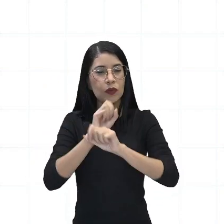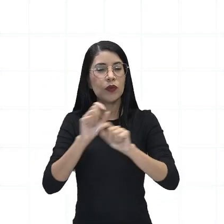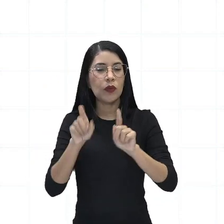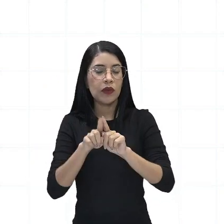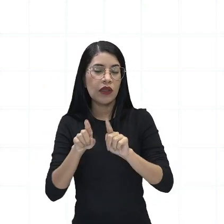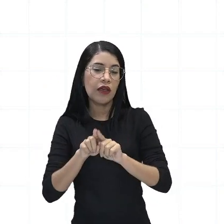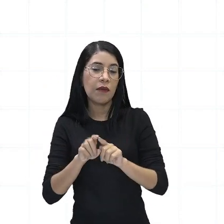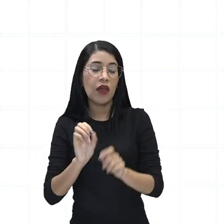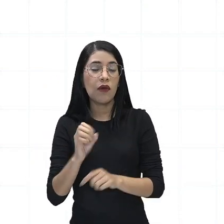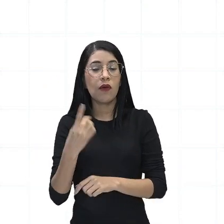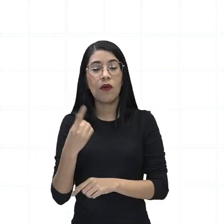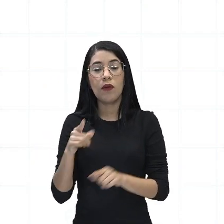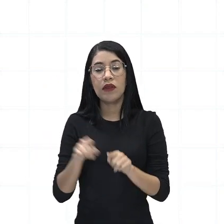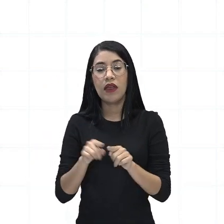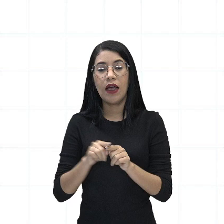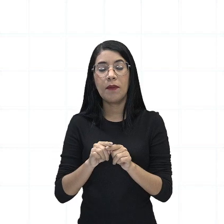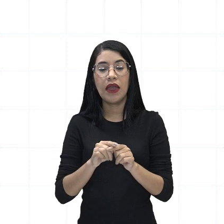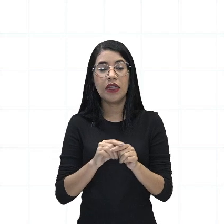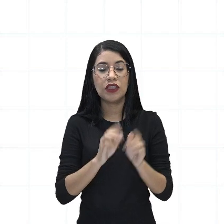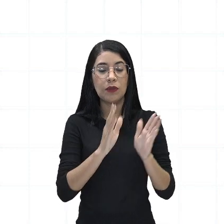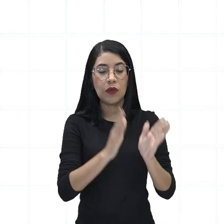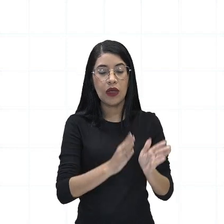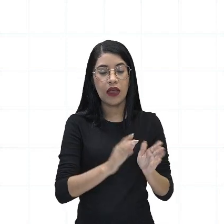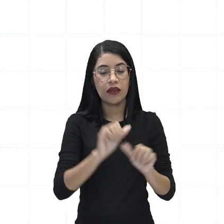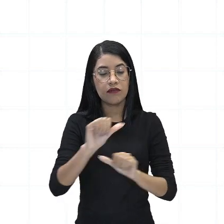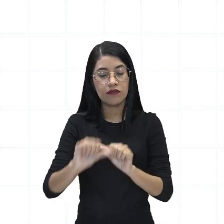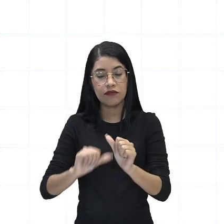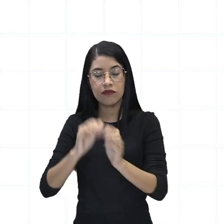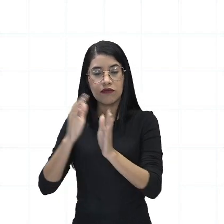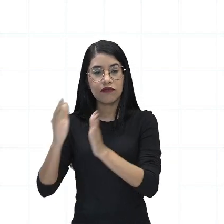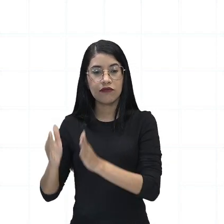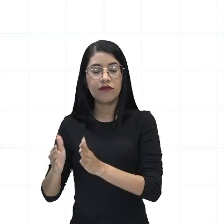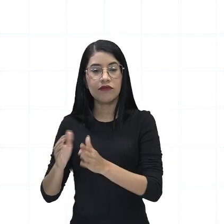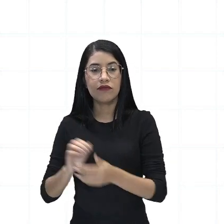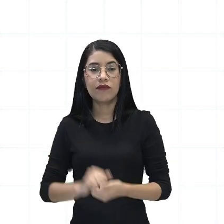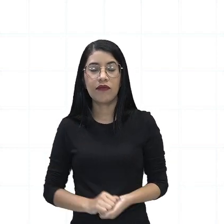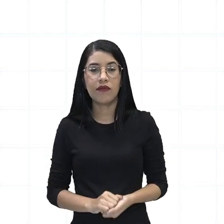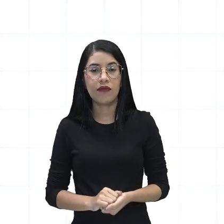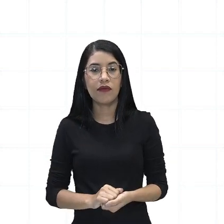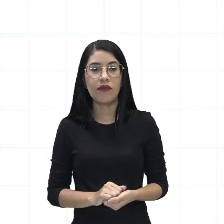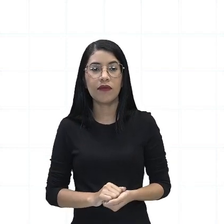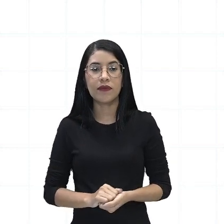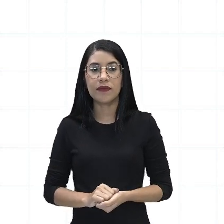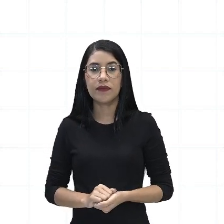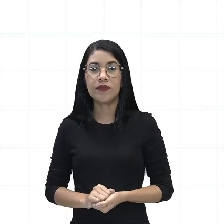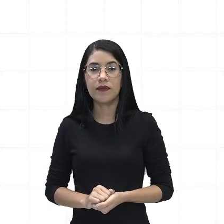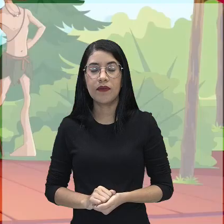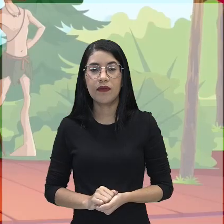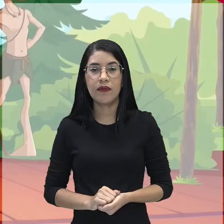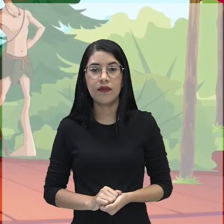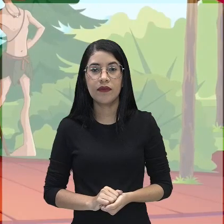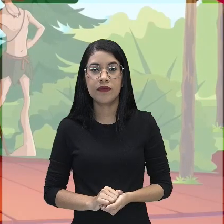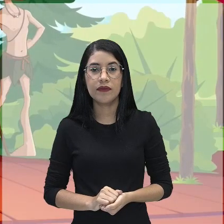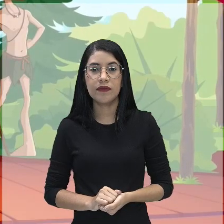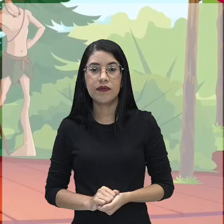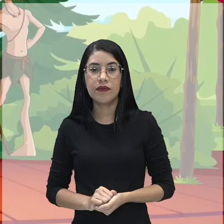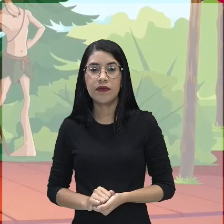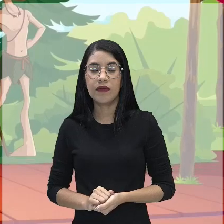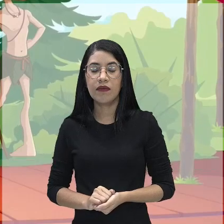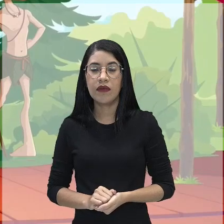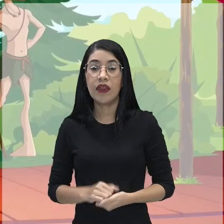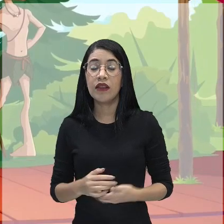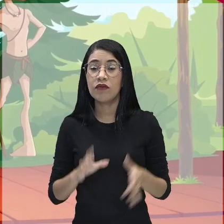ou efeito de transição entre cenas, certo? Então, dentro